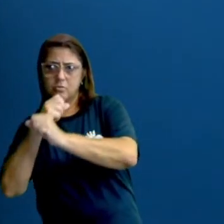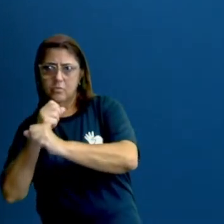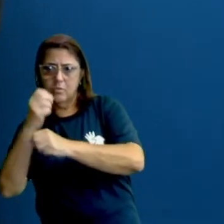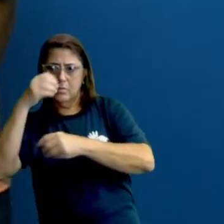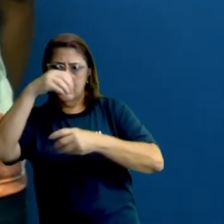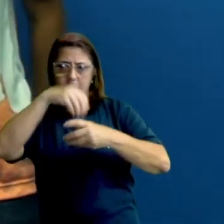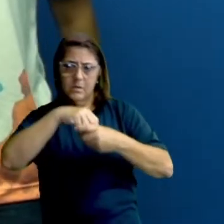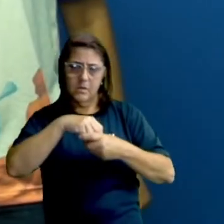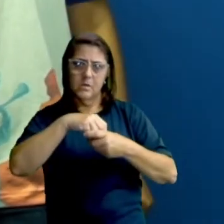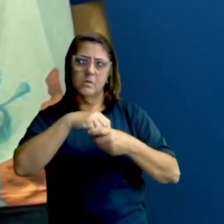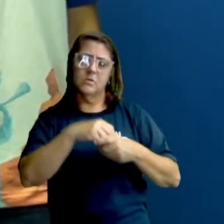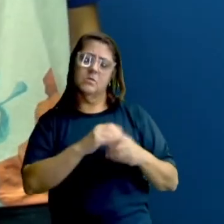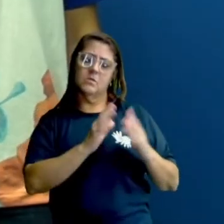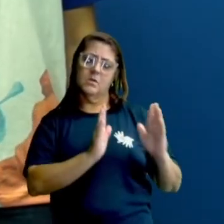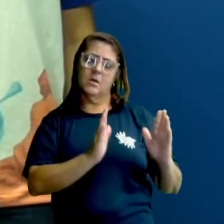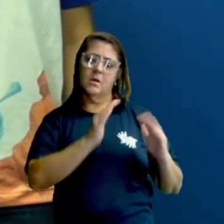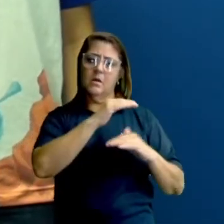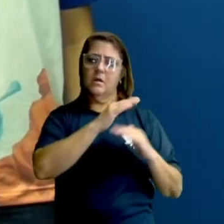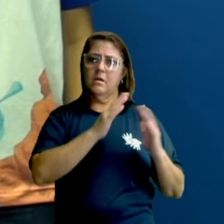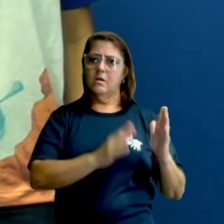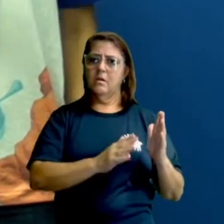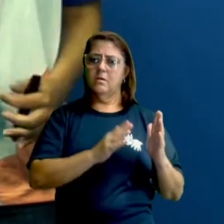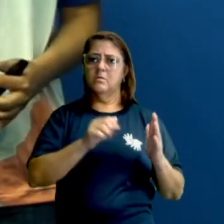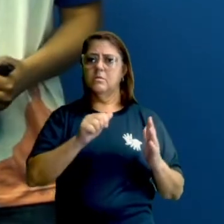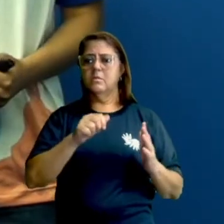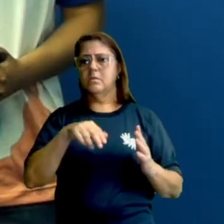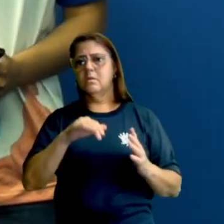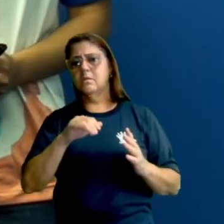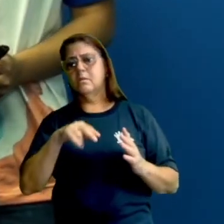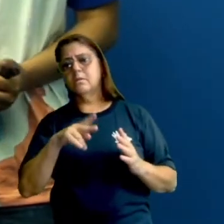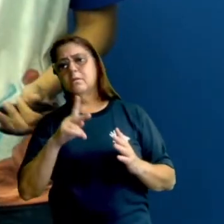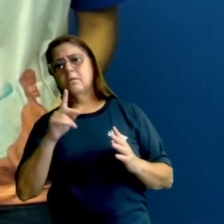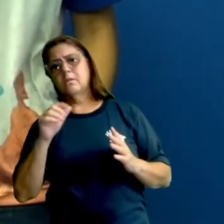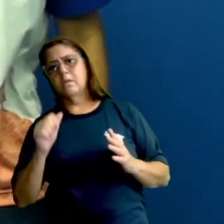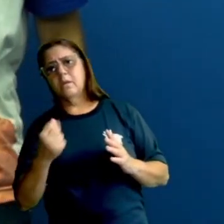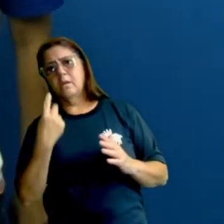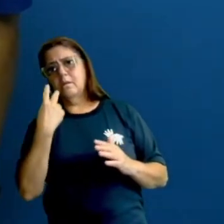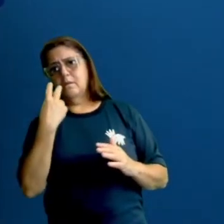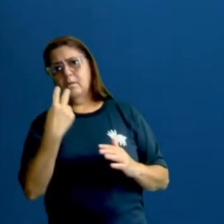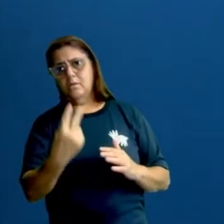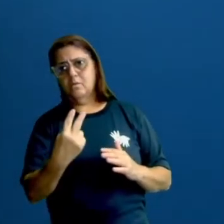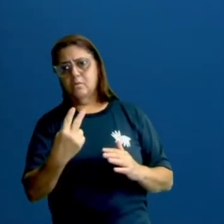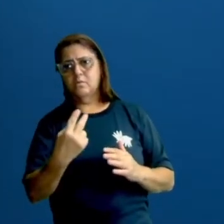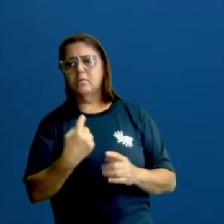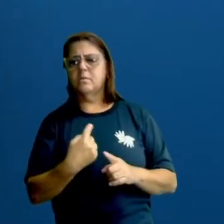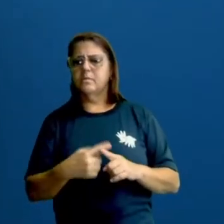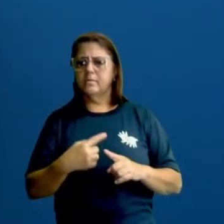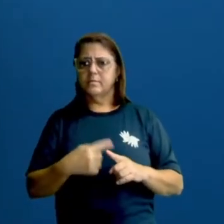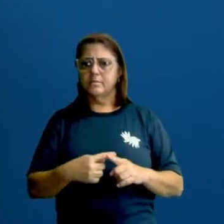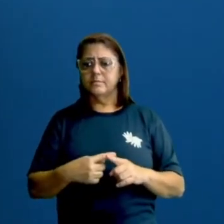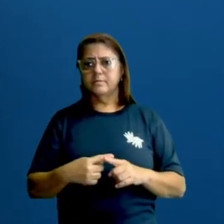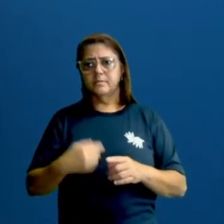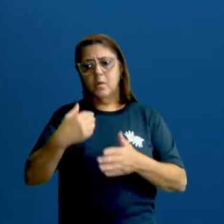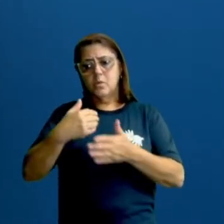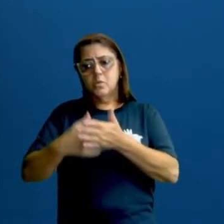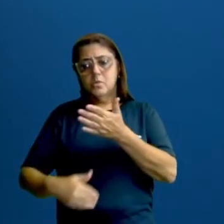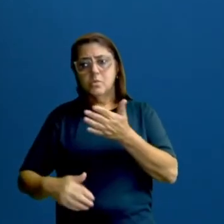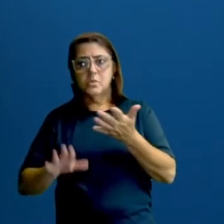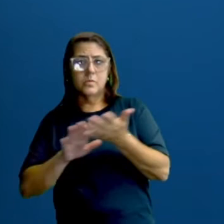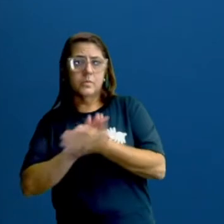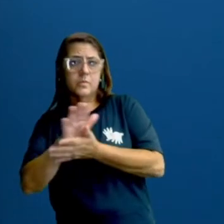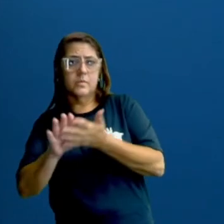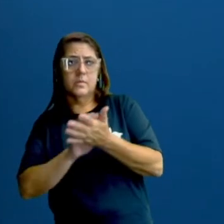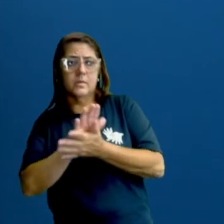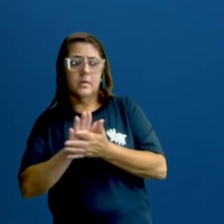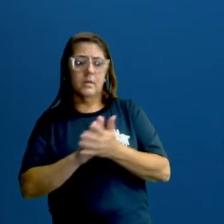tinha na caixa de Aninha era quanto? 2, não é isso? Porque, ó, o total de lápis